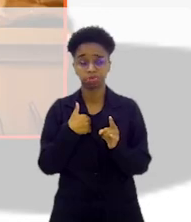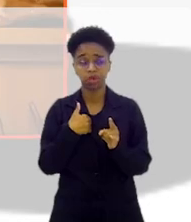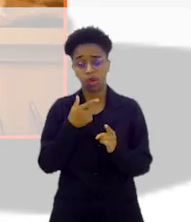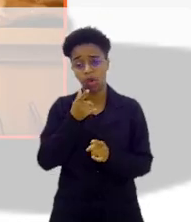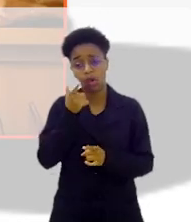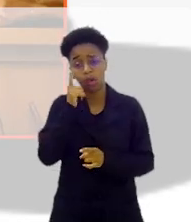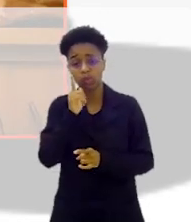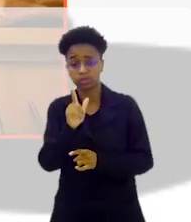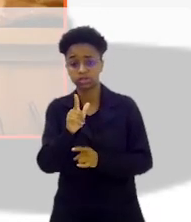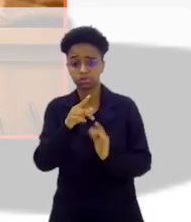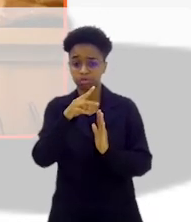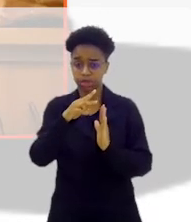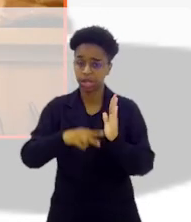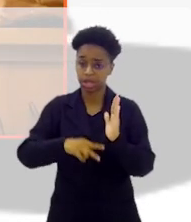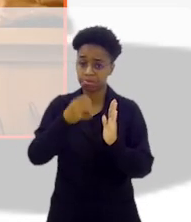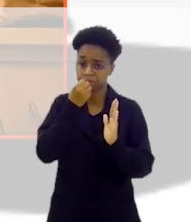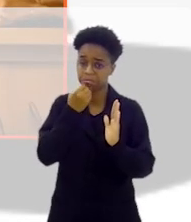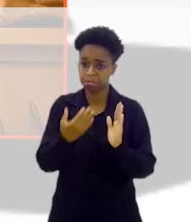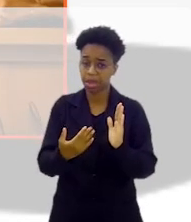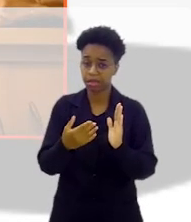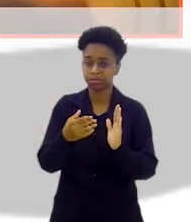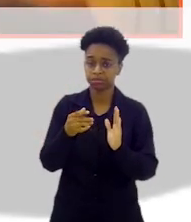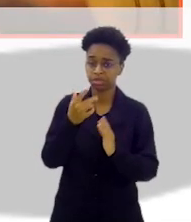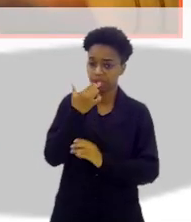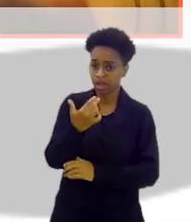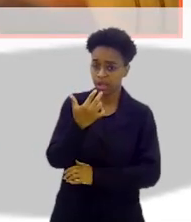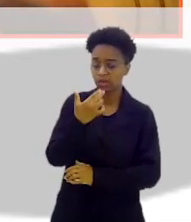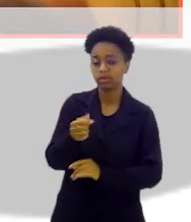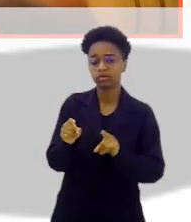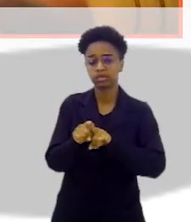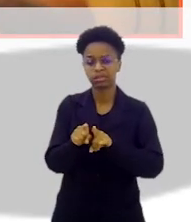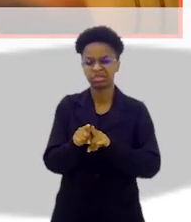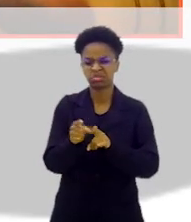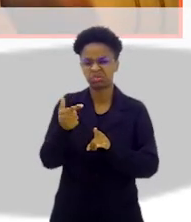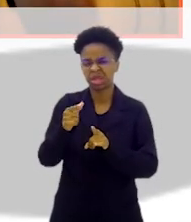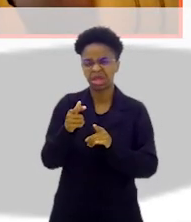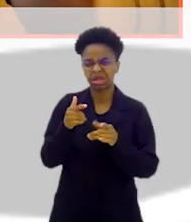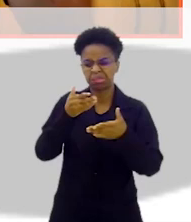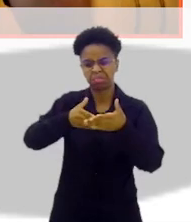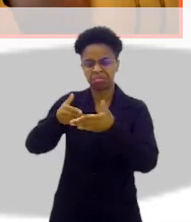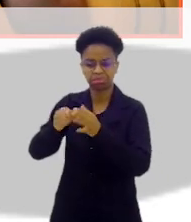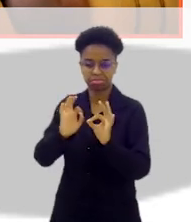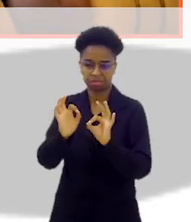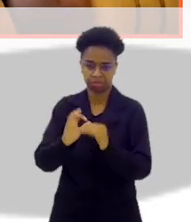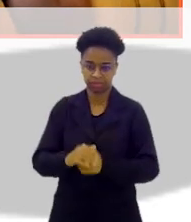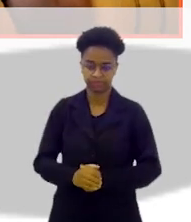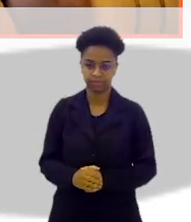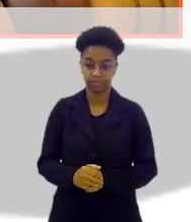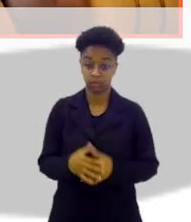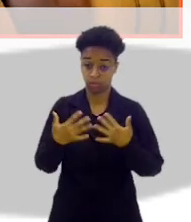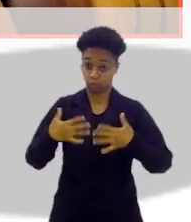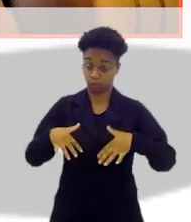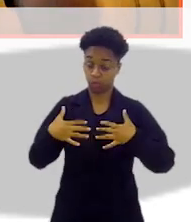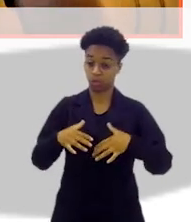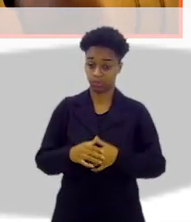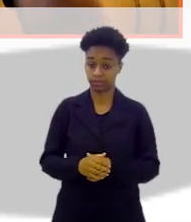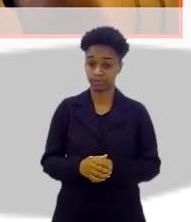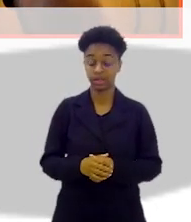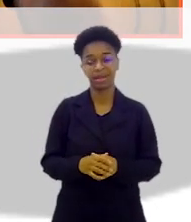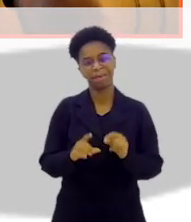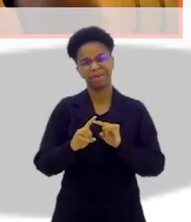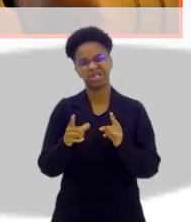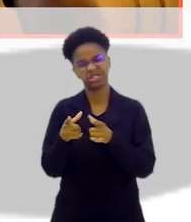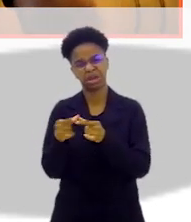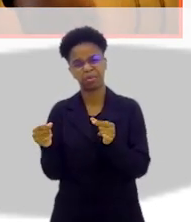felizmente, ainda consigo ler nesses idiomas sem grandes dificuldades. Uau! Mas eu estou aqui...